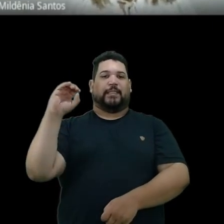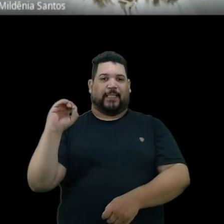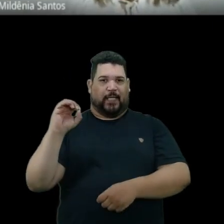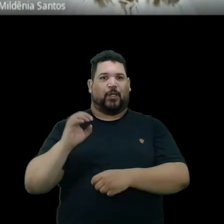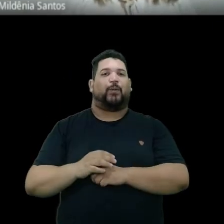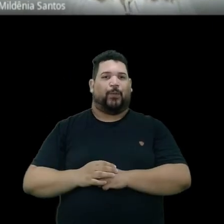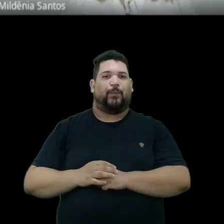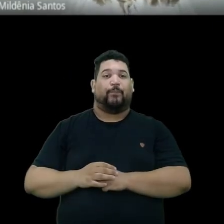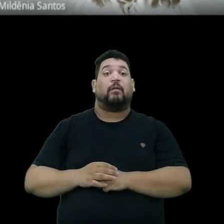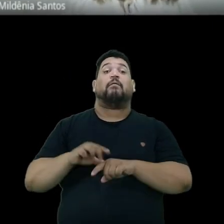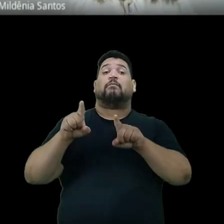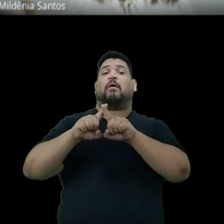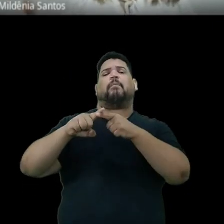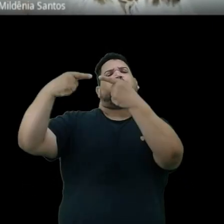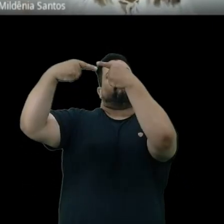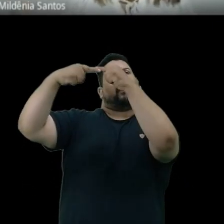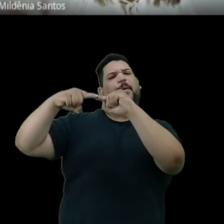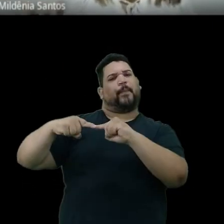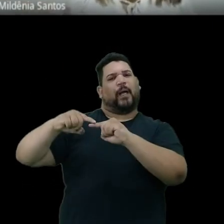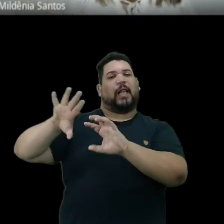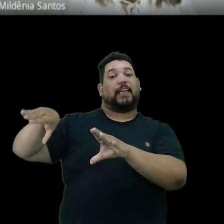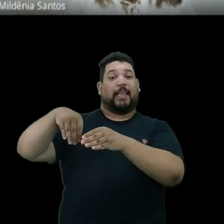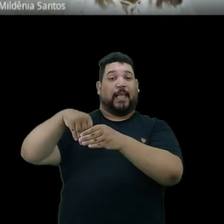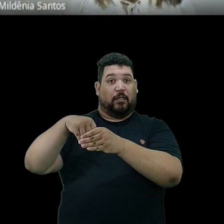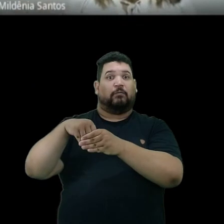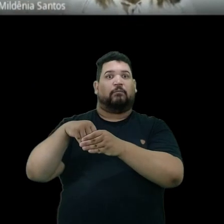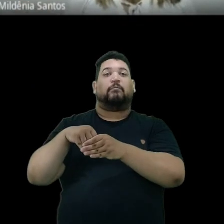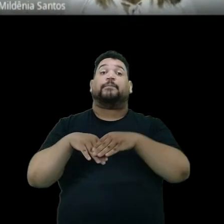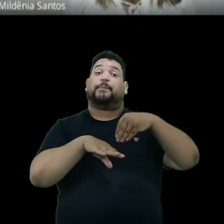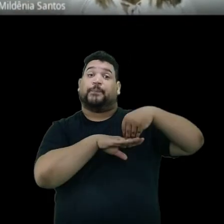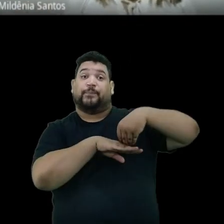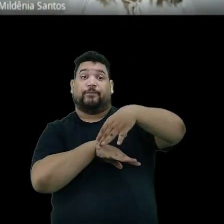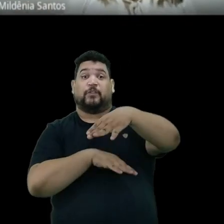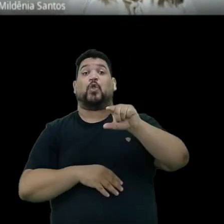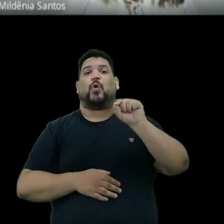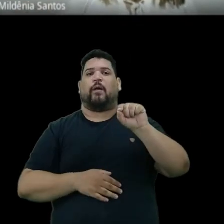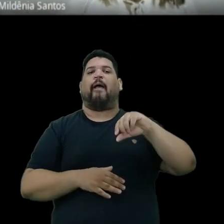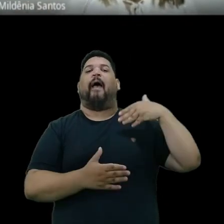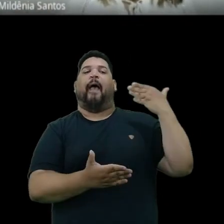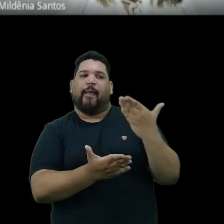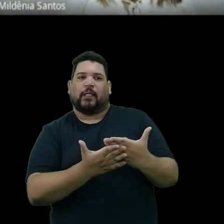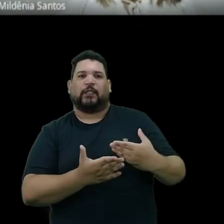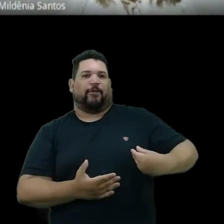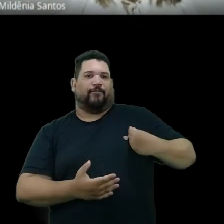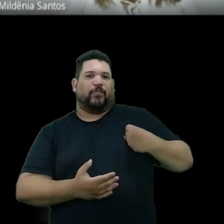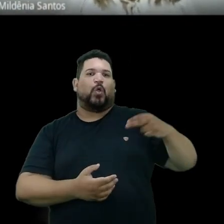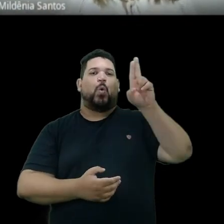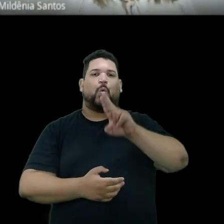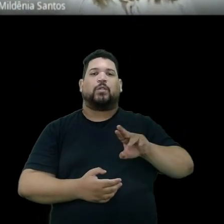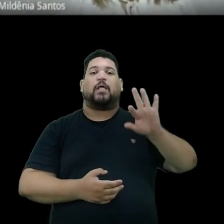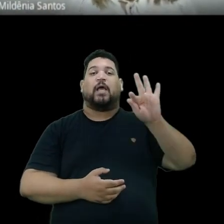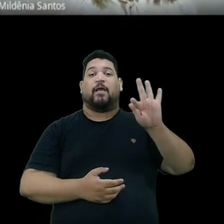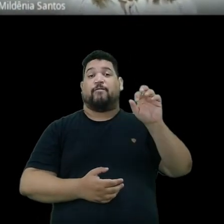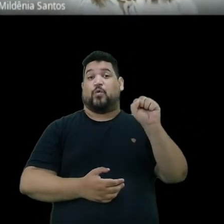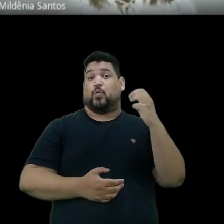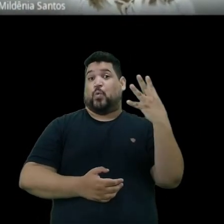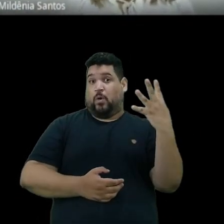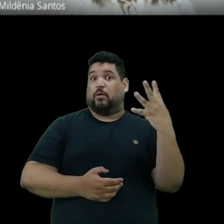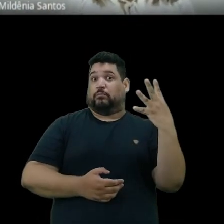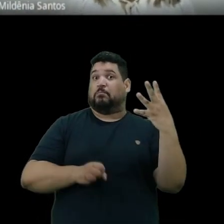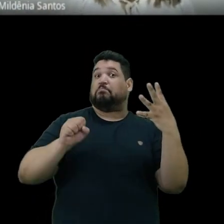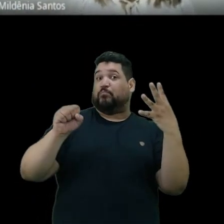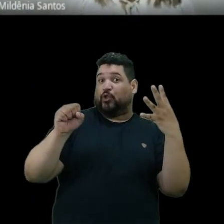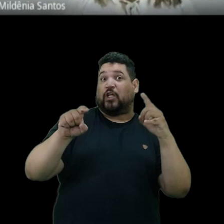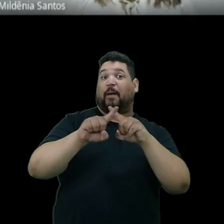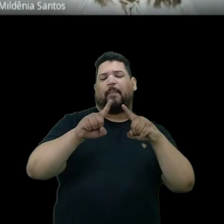suas variações. Lembrando que ainda estão usando o F84, mas a tendência